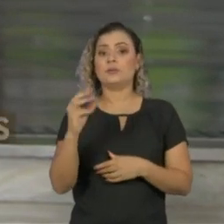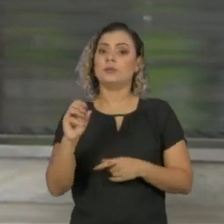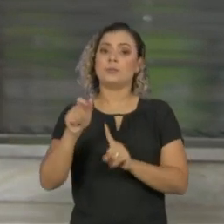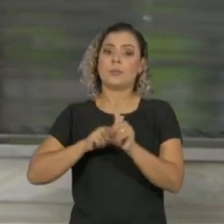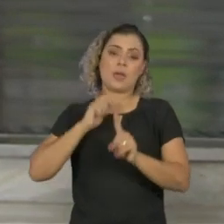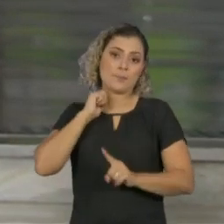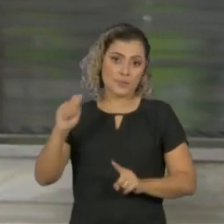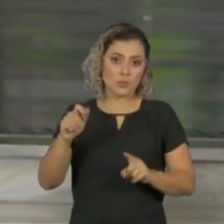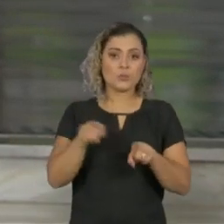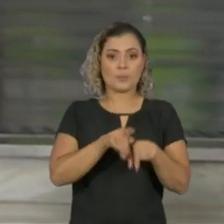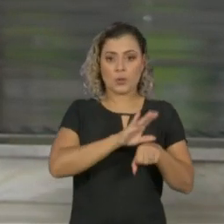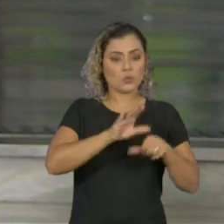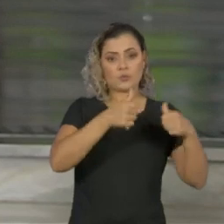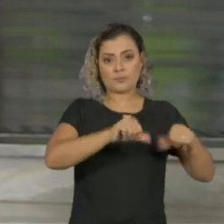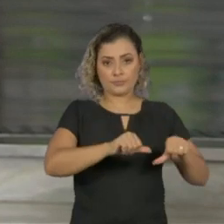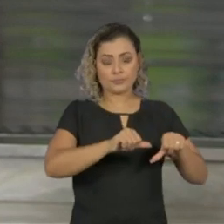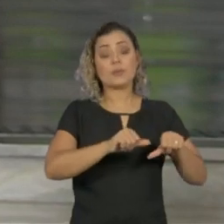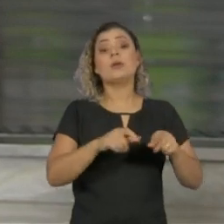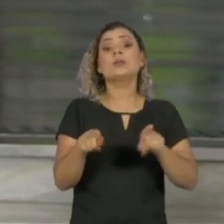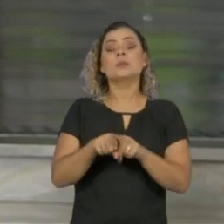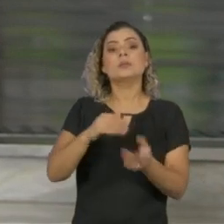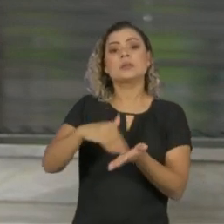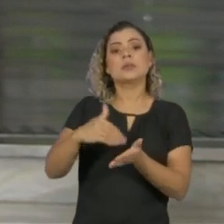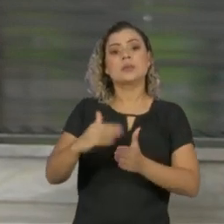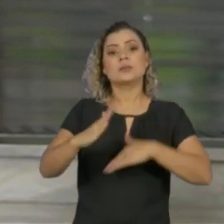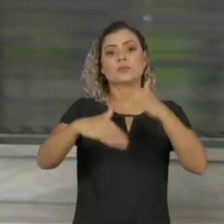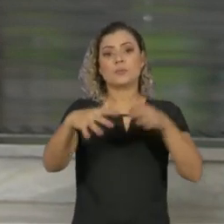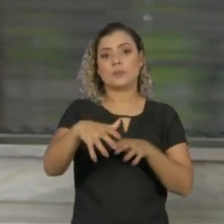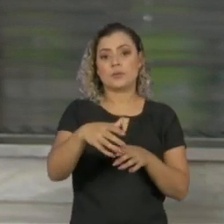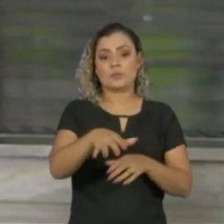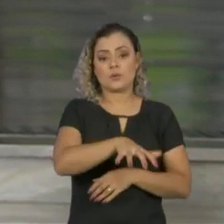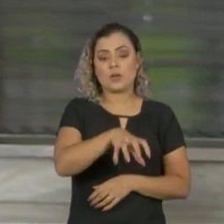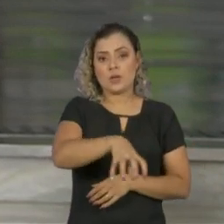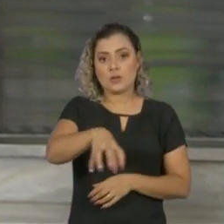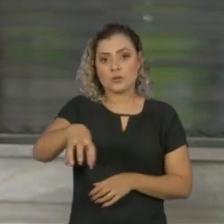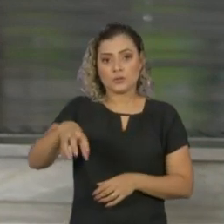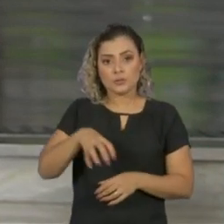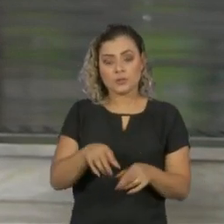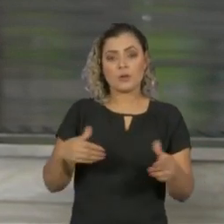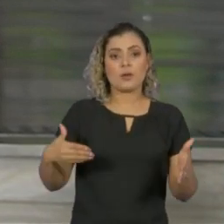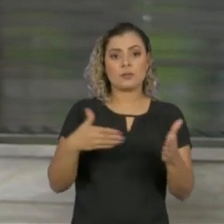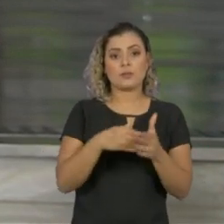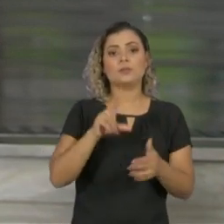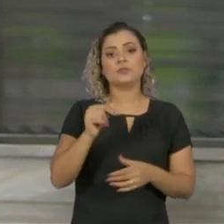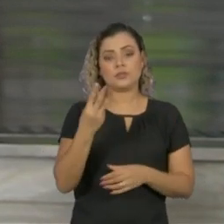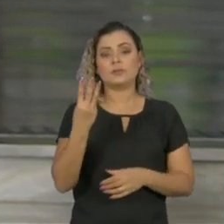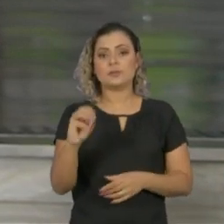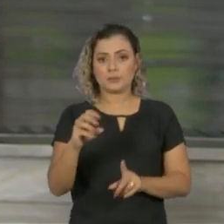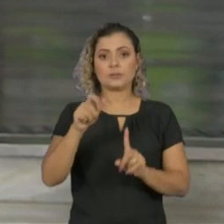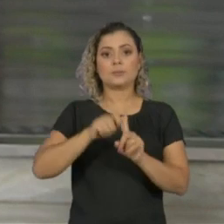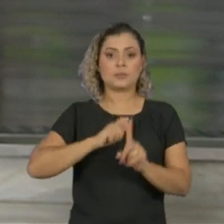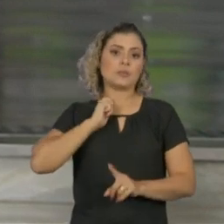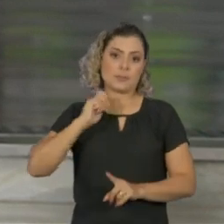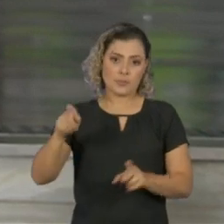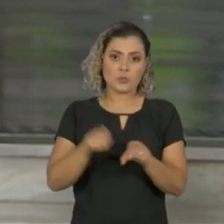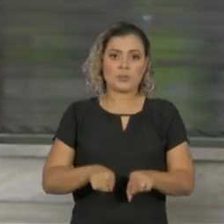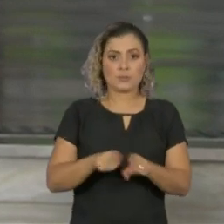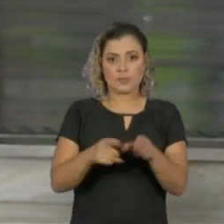fechamento dos 15 escritórios regionais da Secretaria de Desenvolvimento Regional, igualmente até o dia 30 de abril.